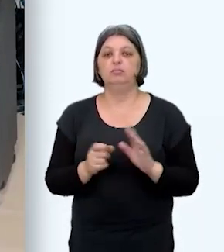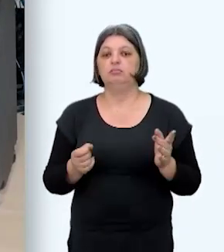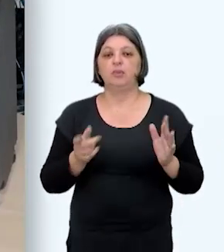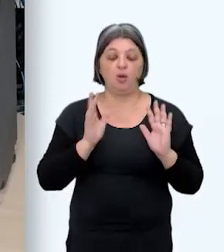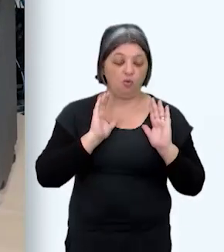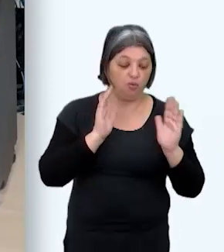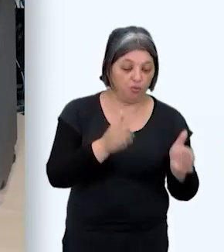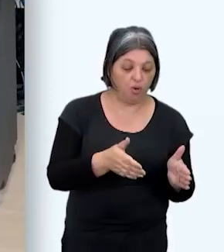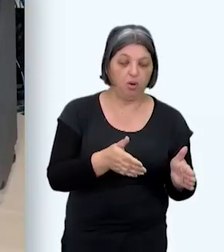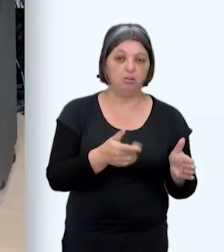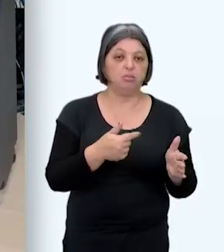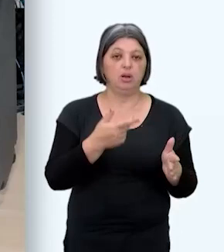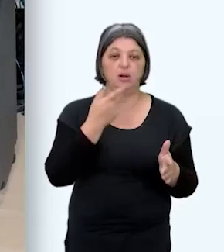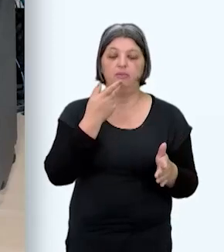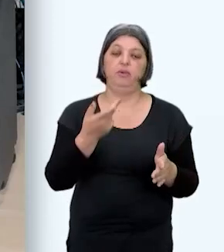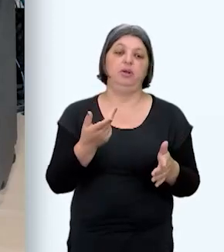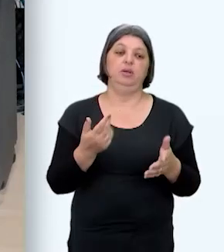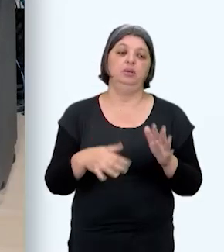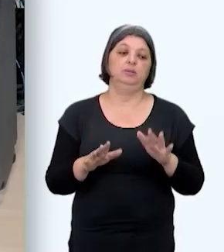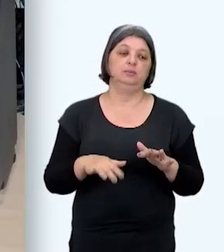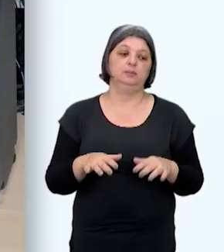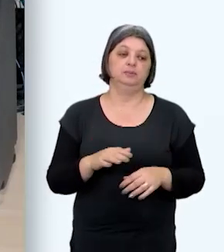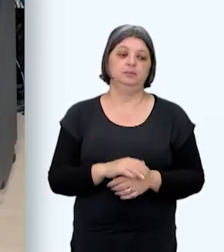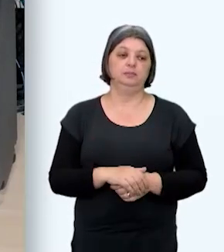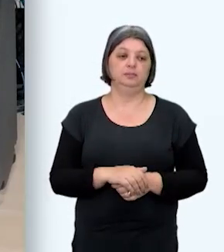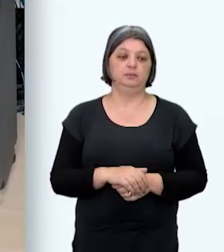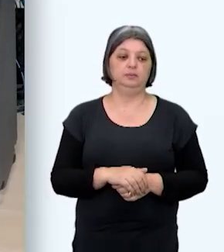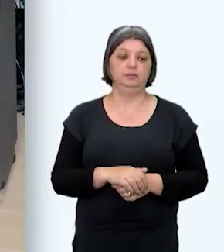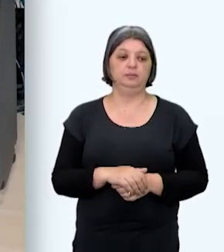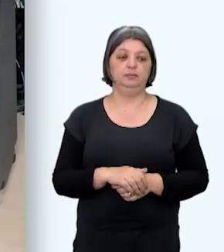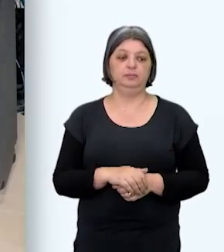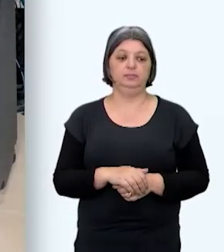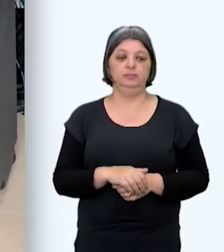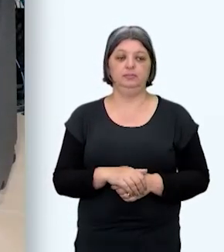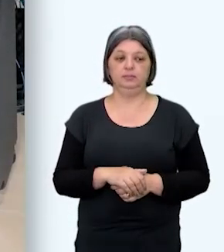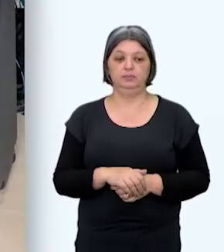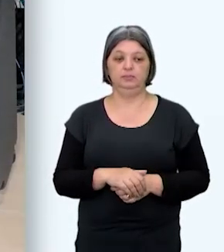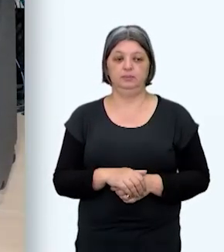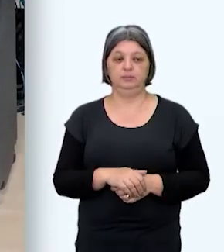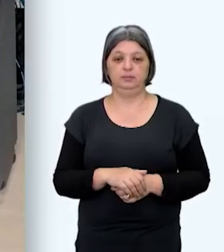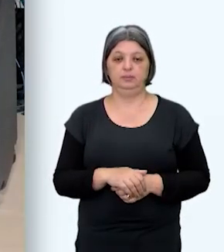falar. Né? Então às vezes você está, sei lá,